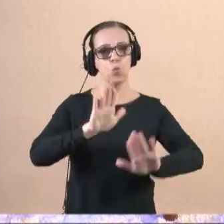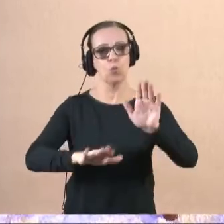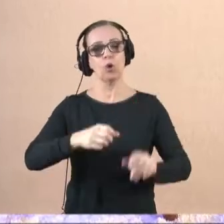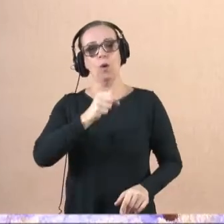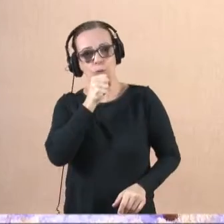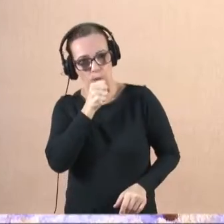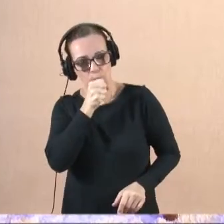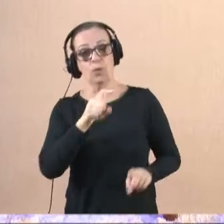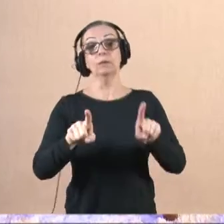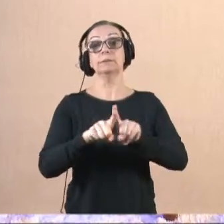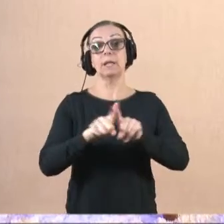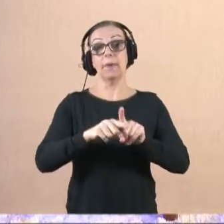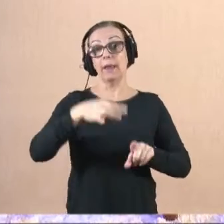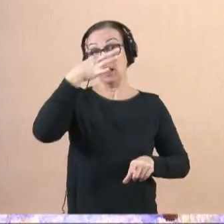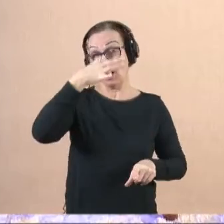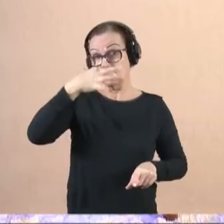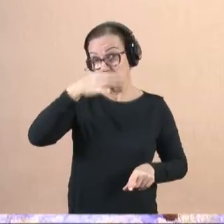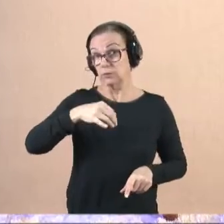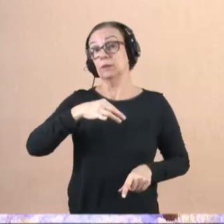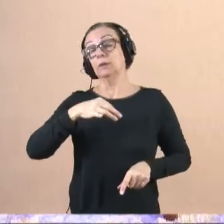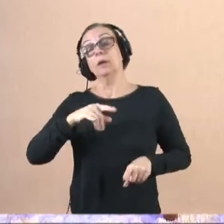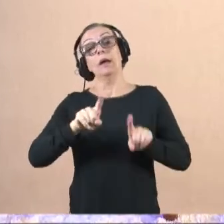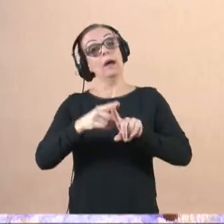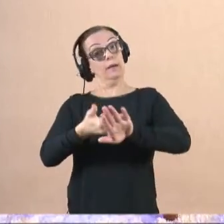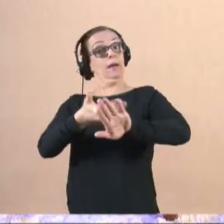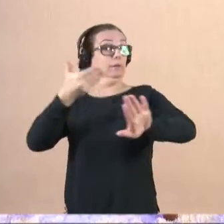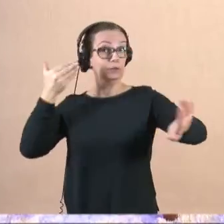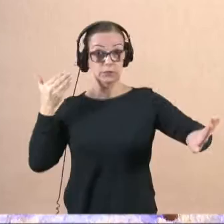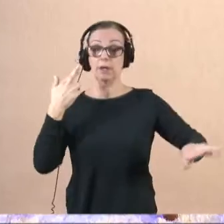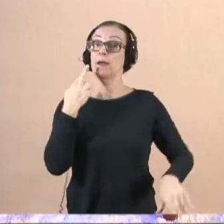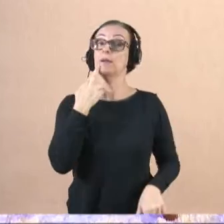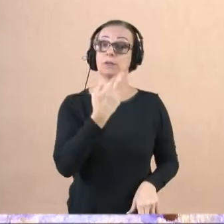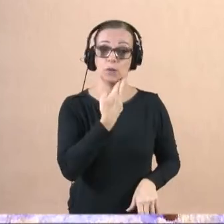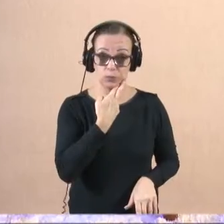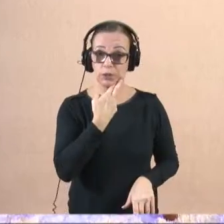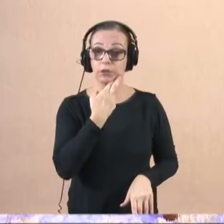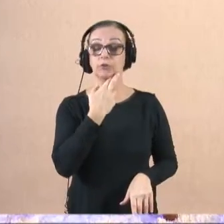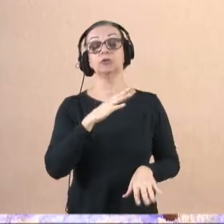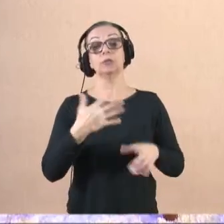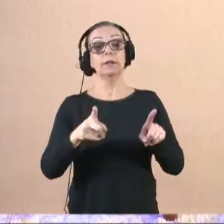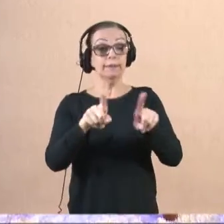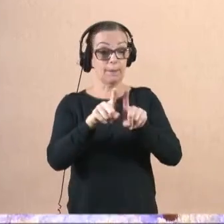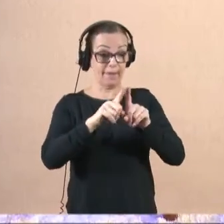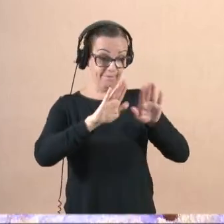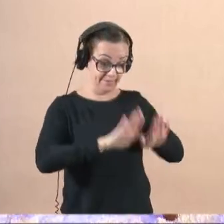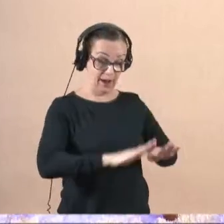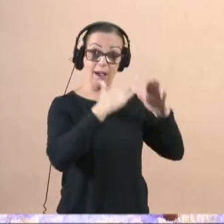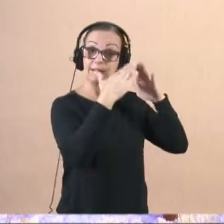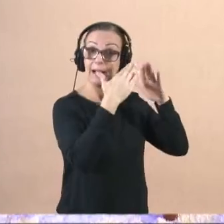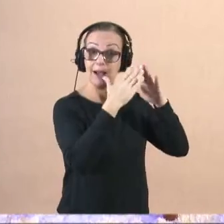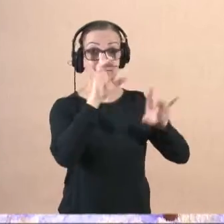tossir explicar manter a mínima distância é um restaurante e é ficar em casa